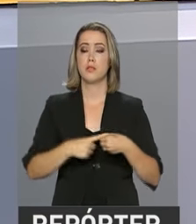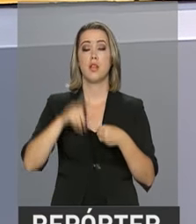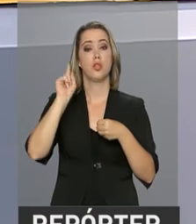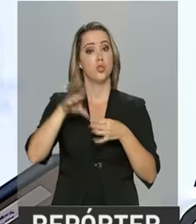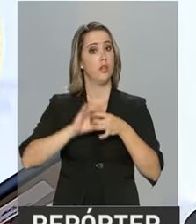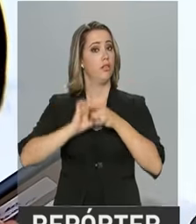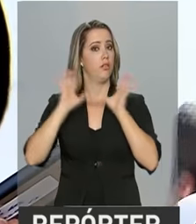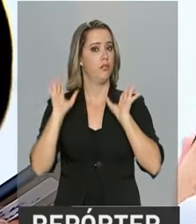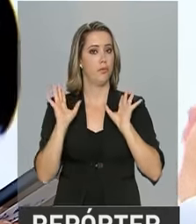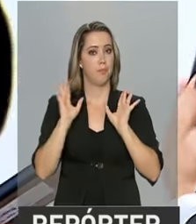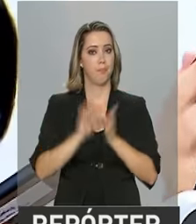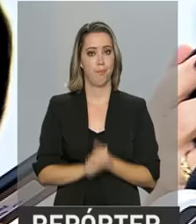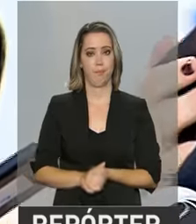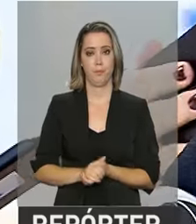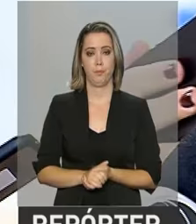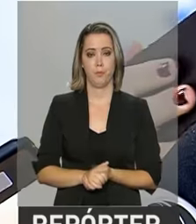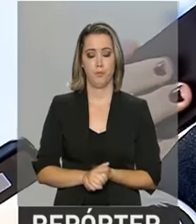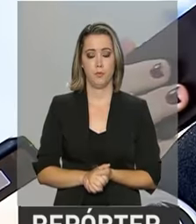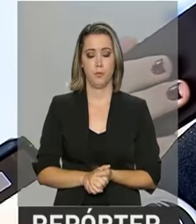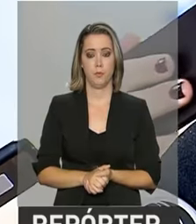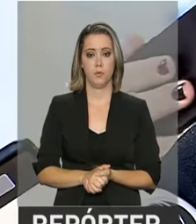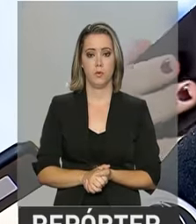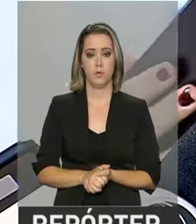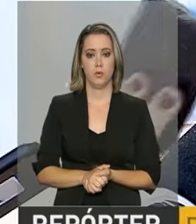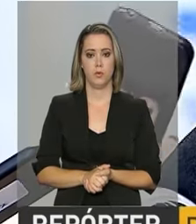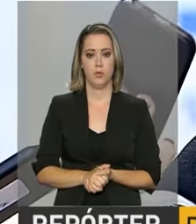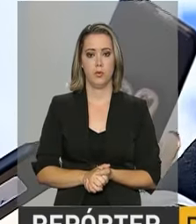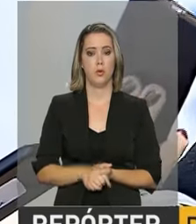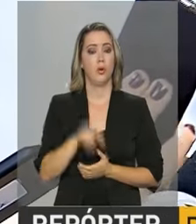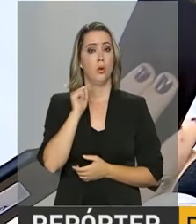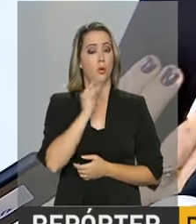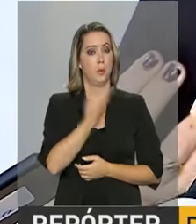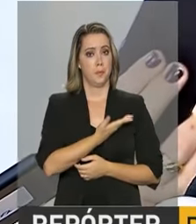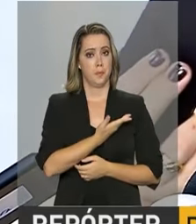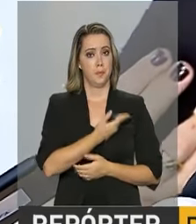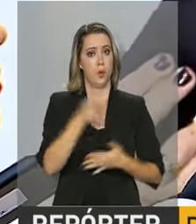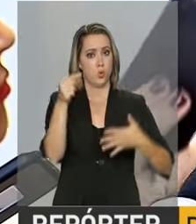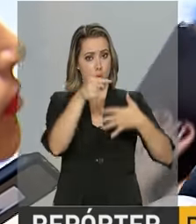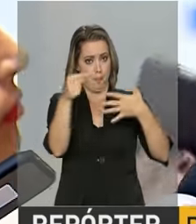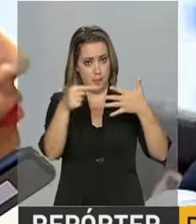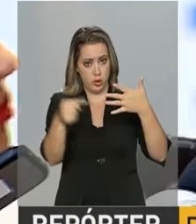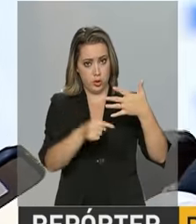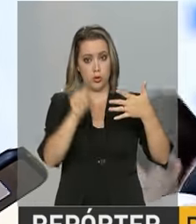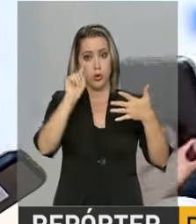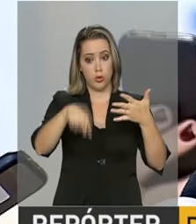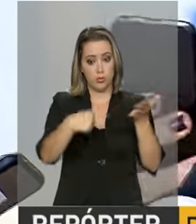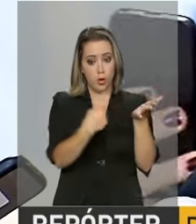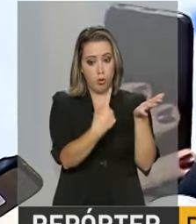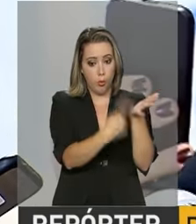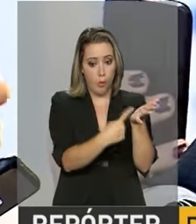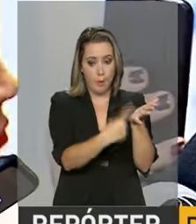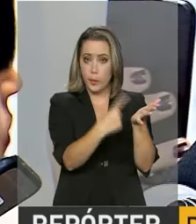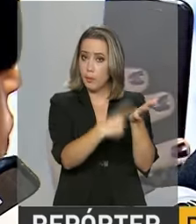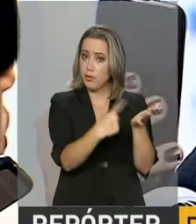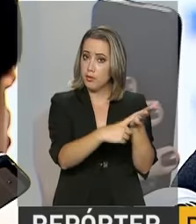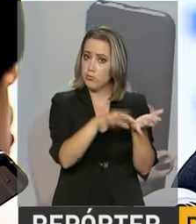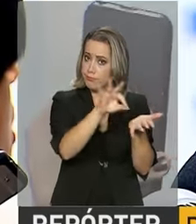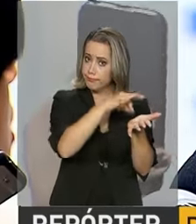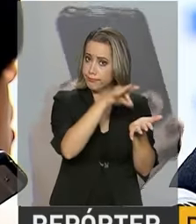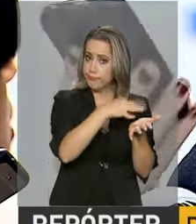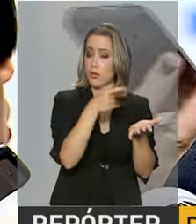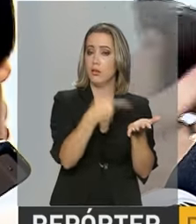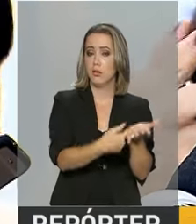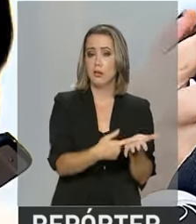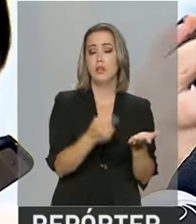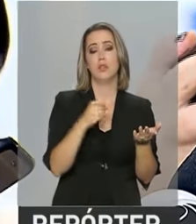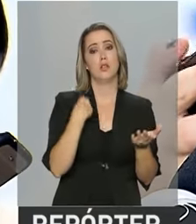voluntária. As metas são estabelecidas na adesão. Cada escola faz a sua